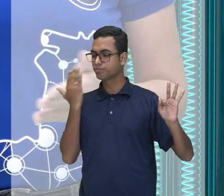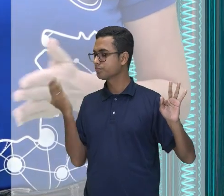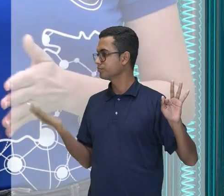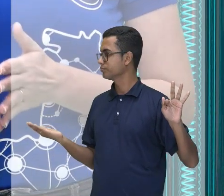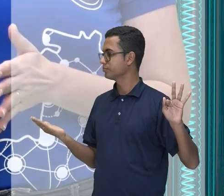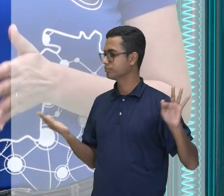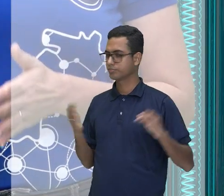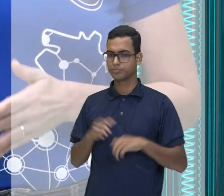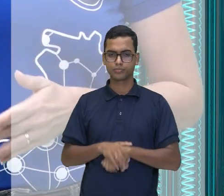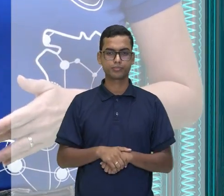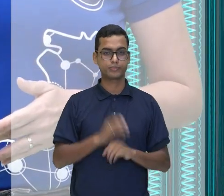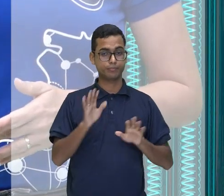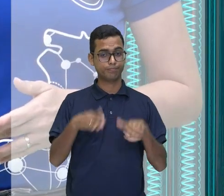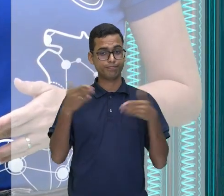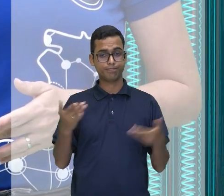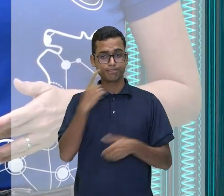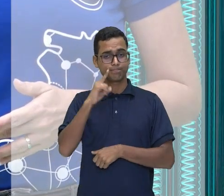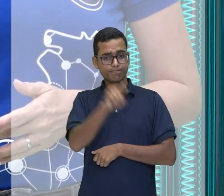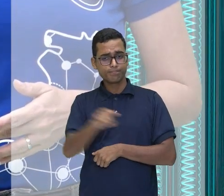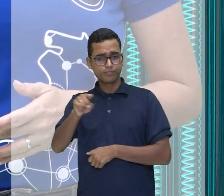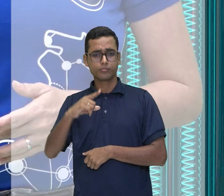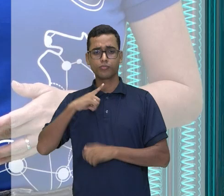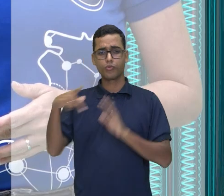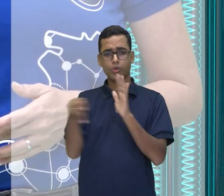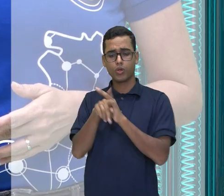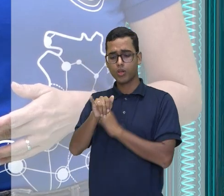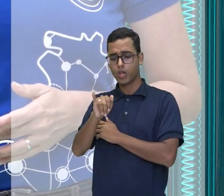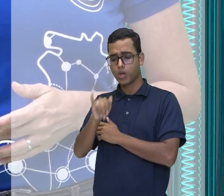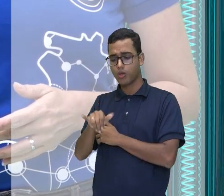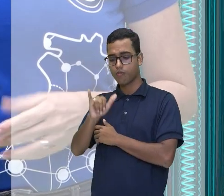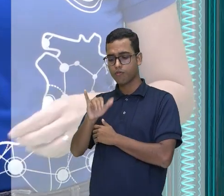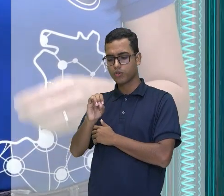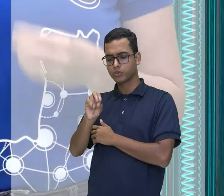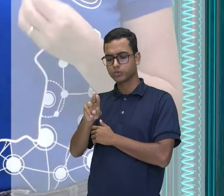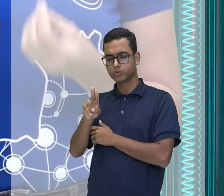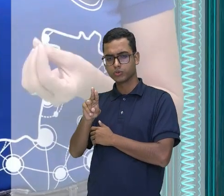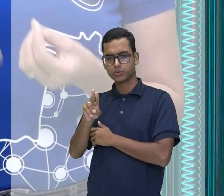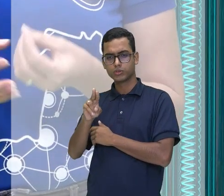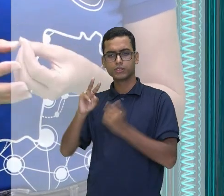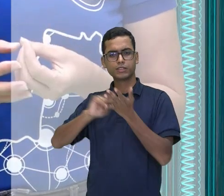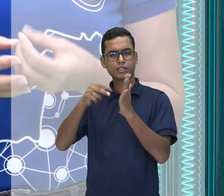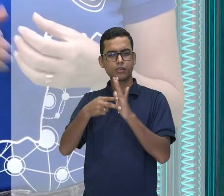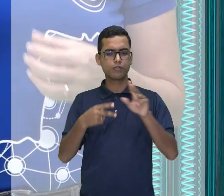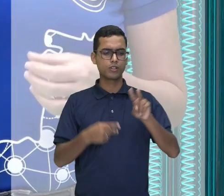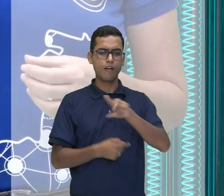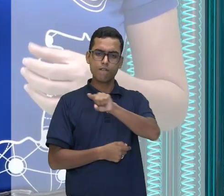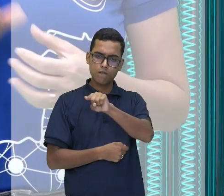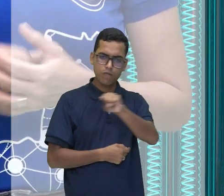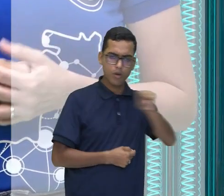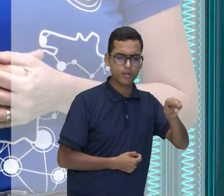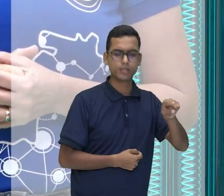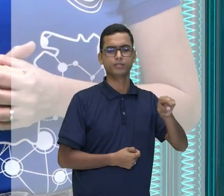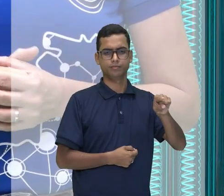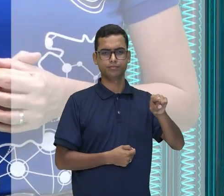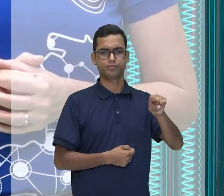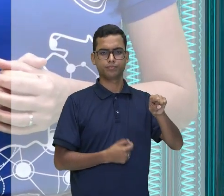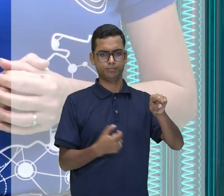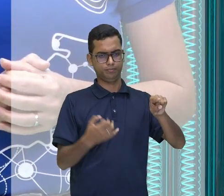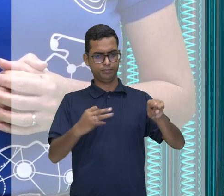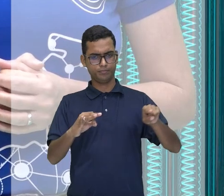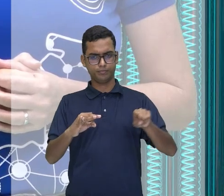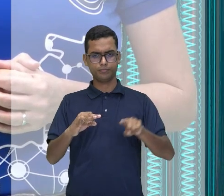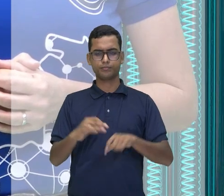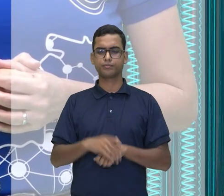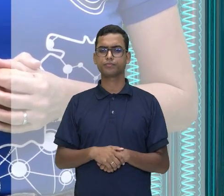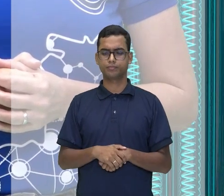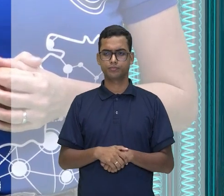vocês. Então, esse vocês em inglês é a palavra you, certo? Que é a mesma palavra que é igual ao pronome com